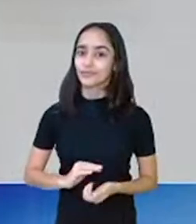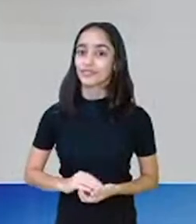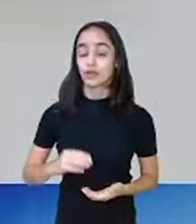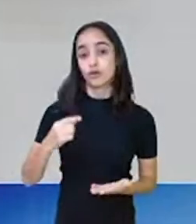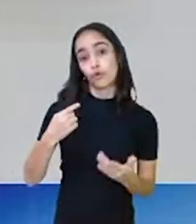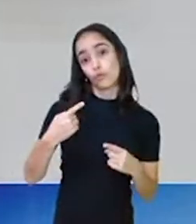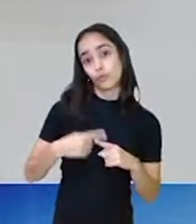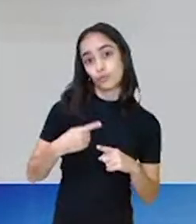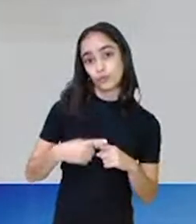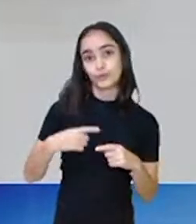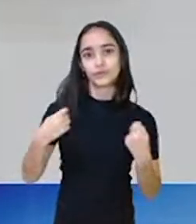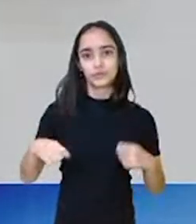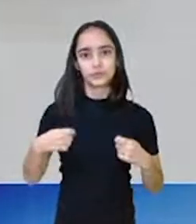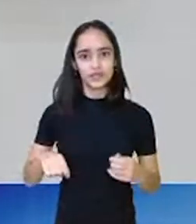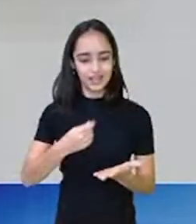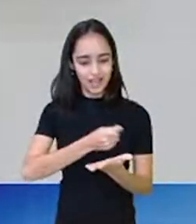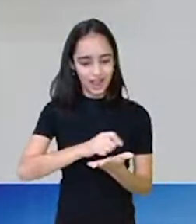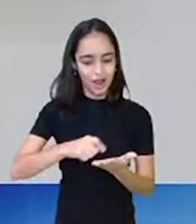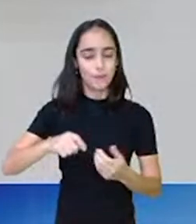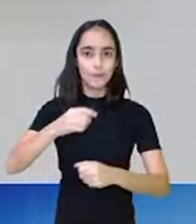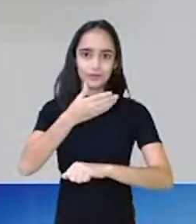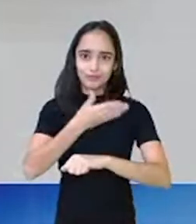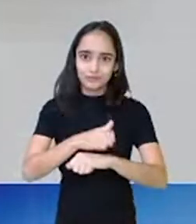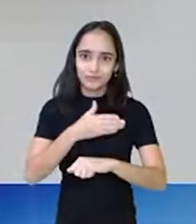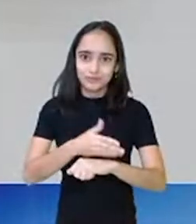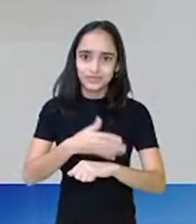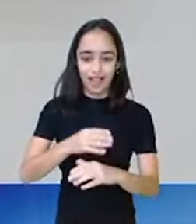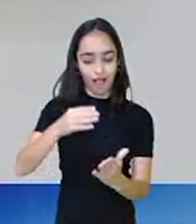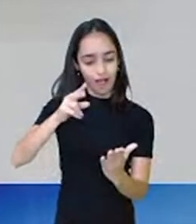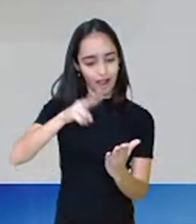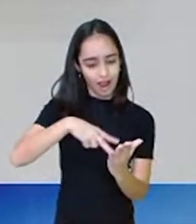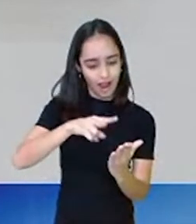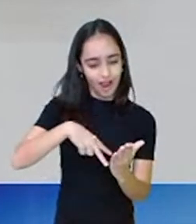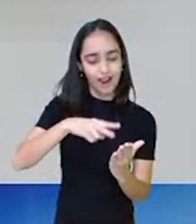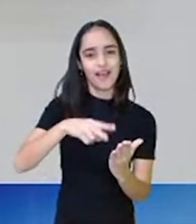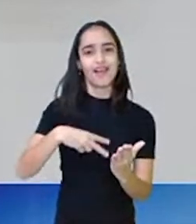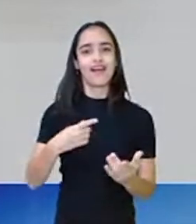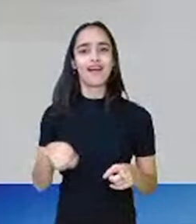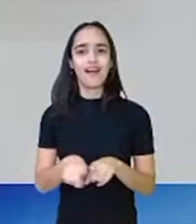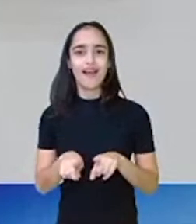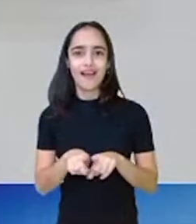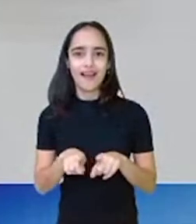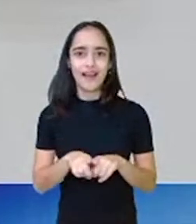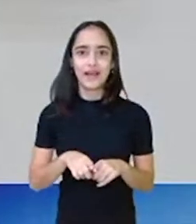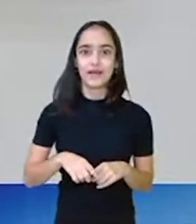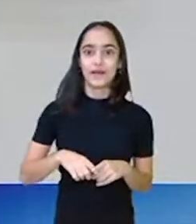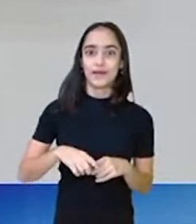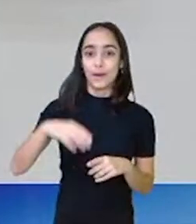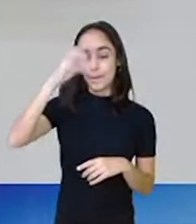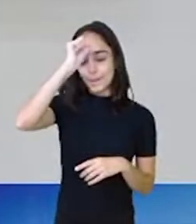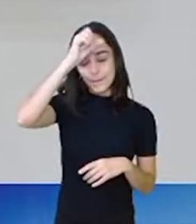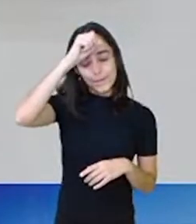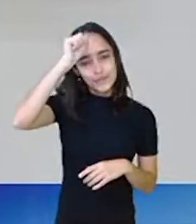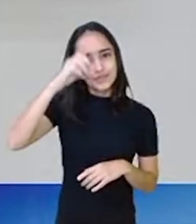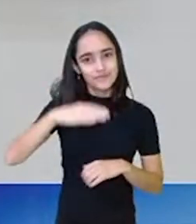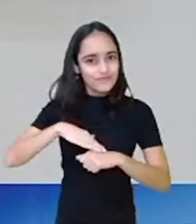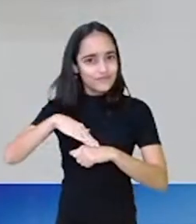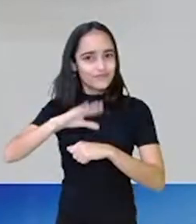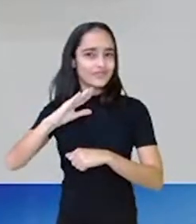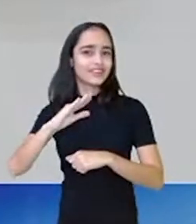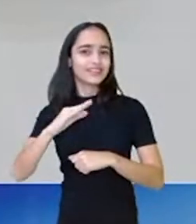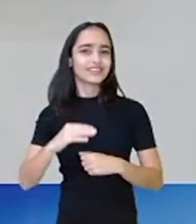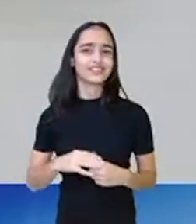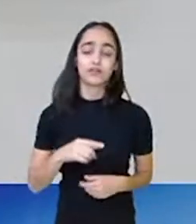pratica. Quanto você mais lê, mais você pratica. Vai aperfeiçoando o seu aprendizado. Você aprende aí